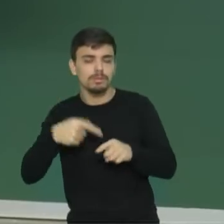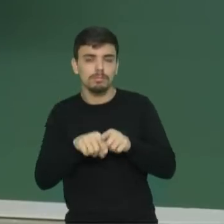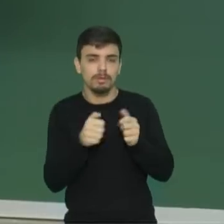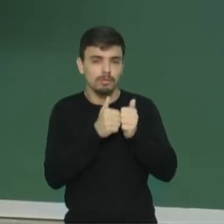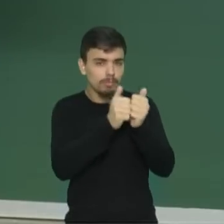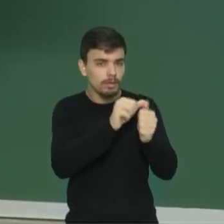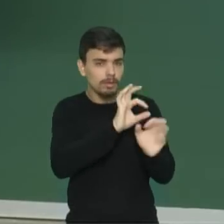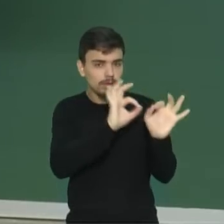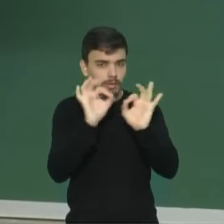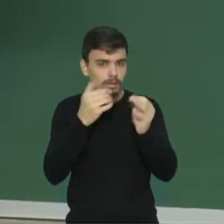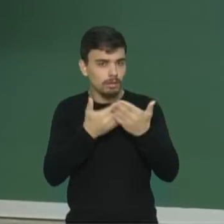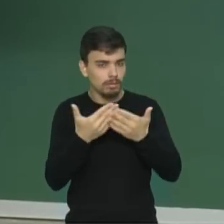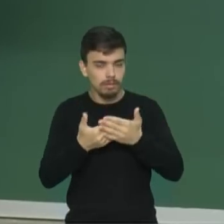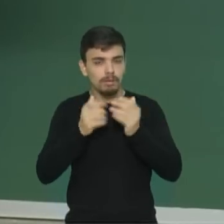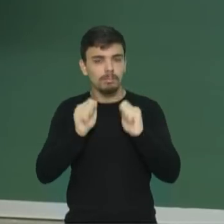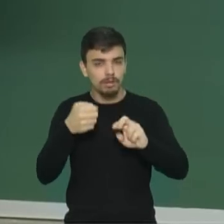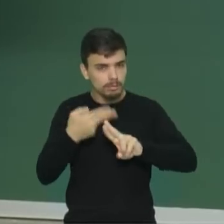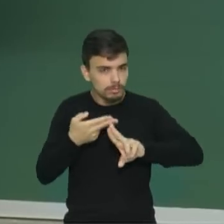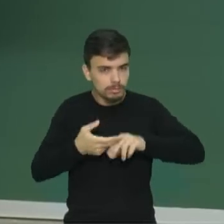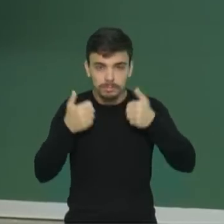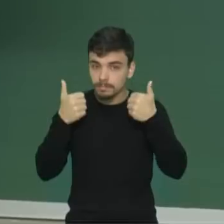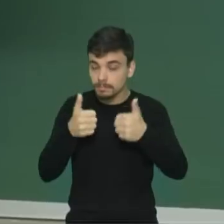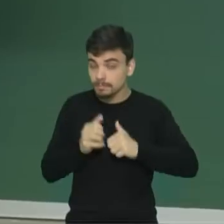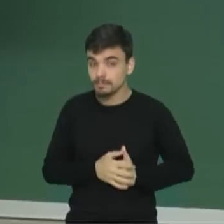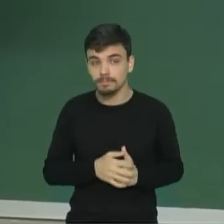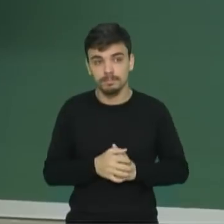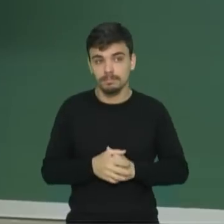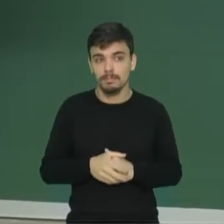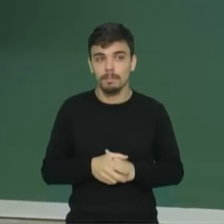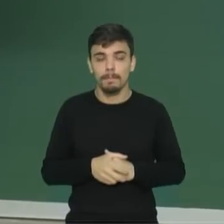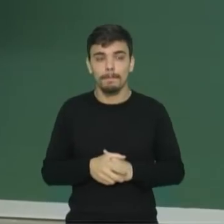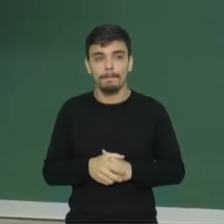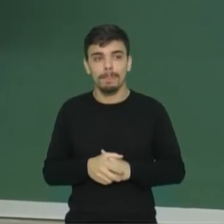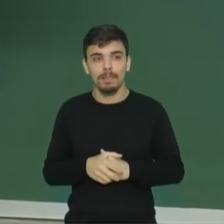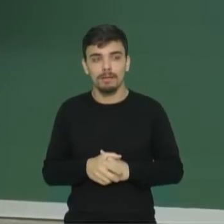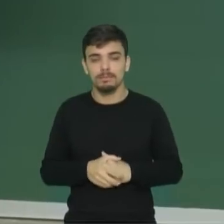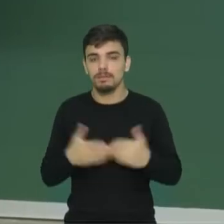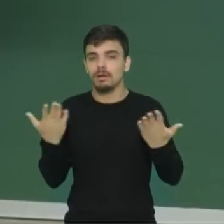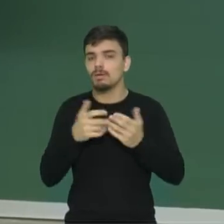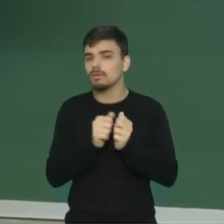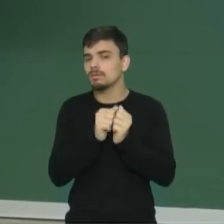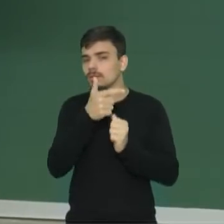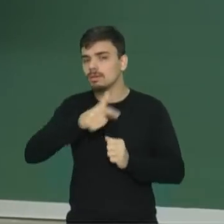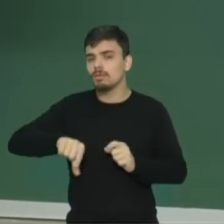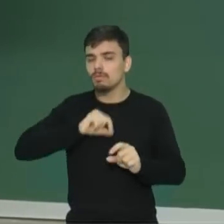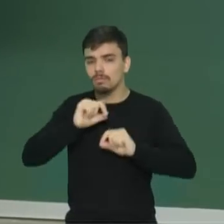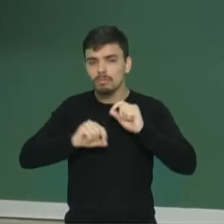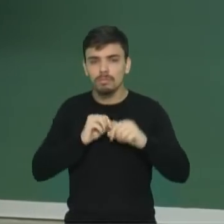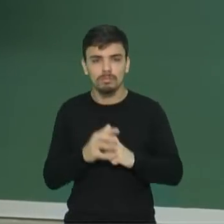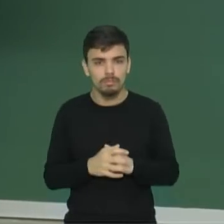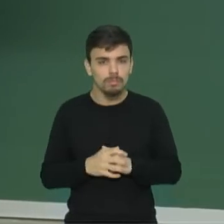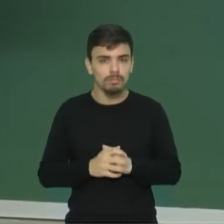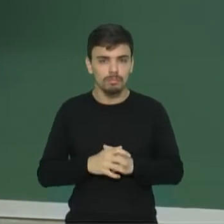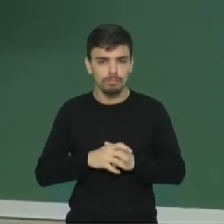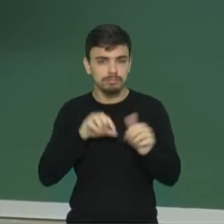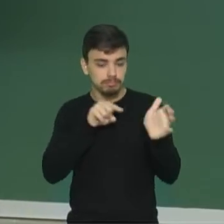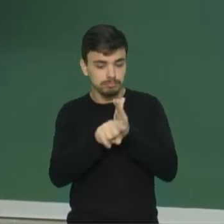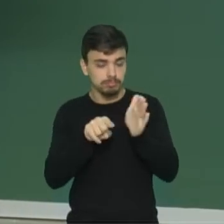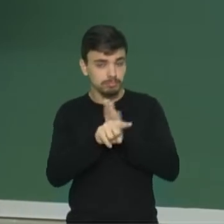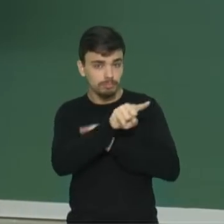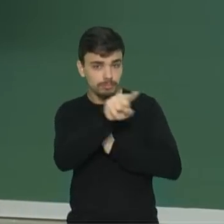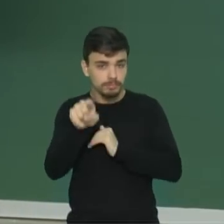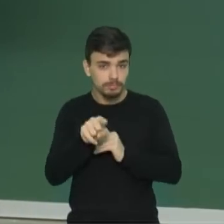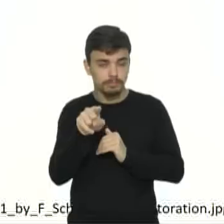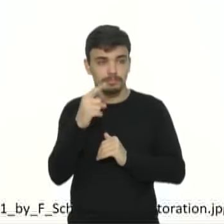aula. Usem essas ferramentas. Vamos lá, meus caros. De novo o tiozinho Einstein. E uma questão para vocês.